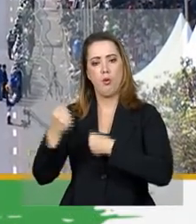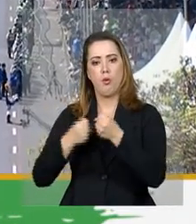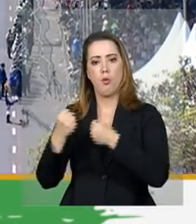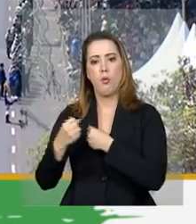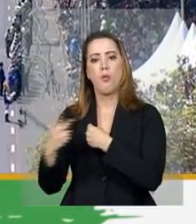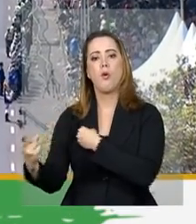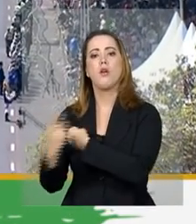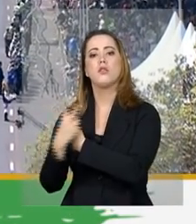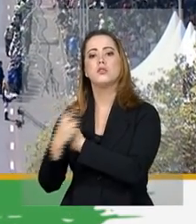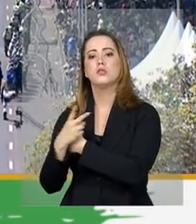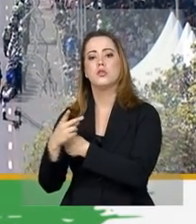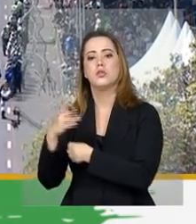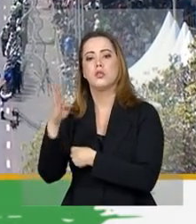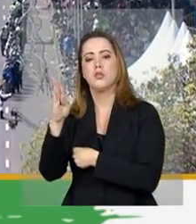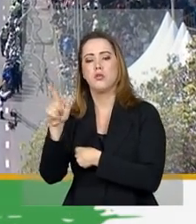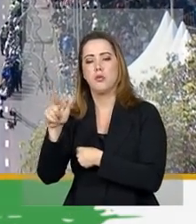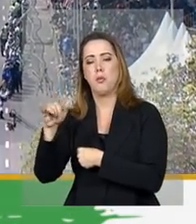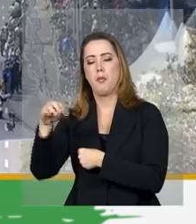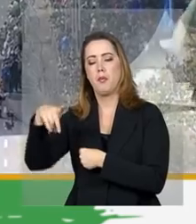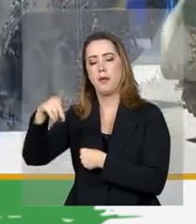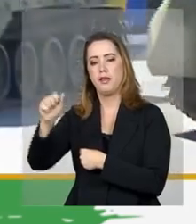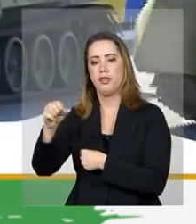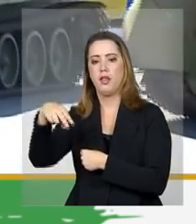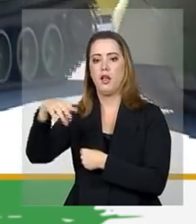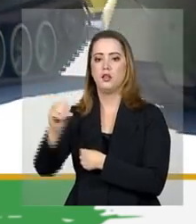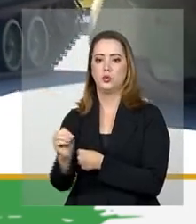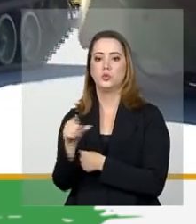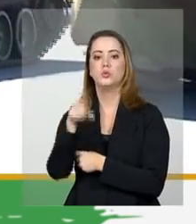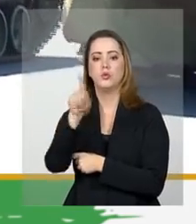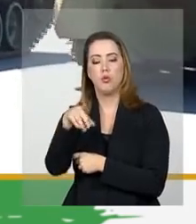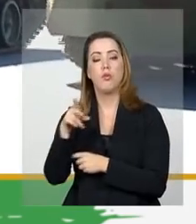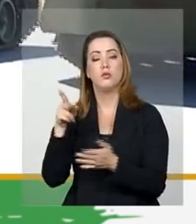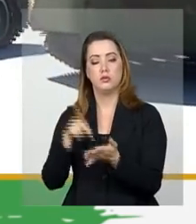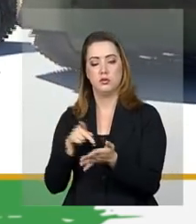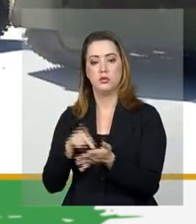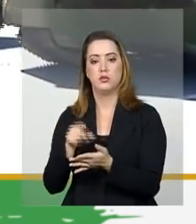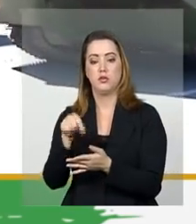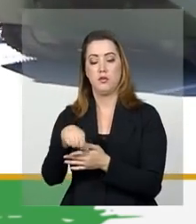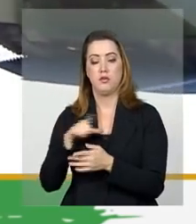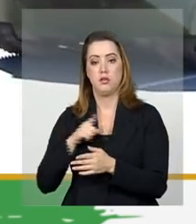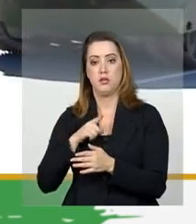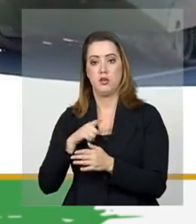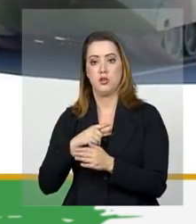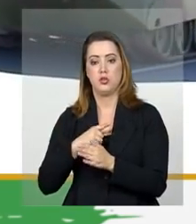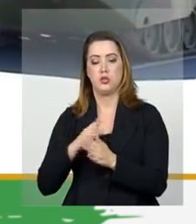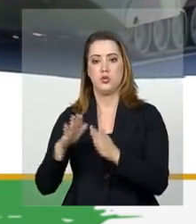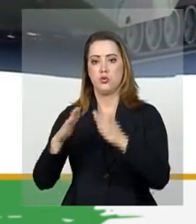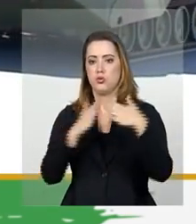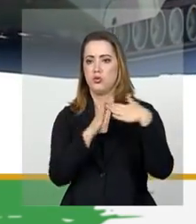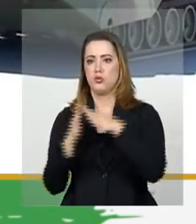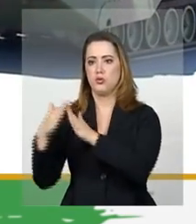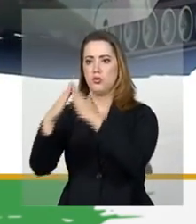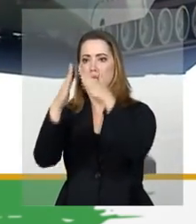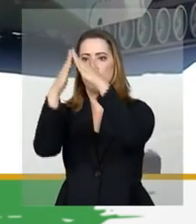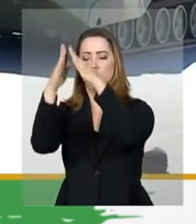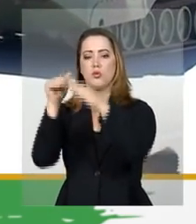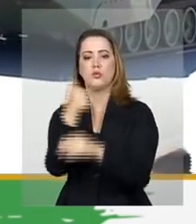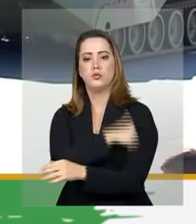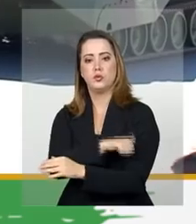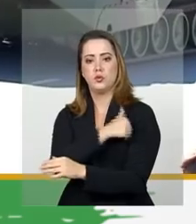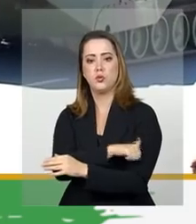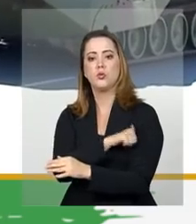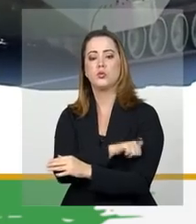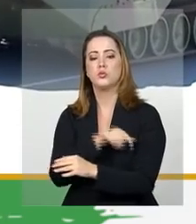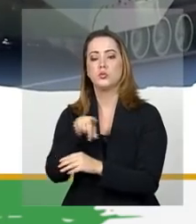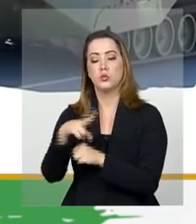da reocupação dos morros no Rio de Janeiro. É verdade, é bem verdade. É tanto o carro lagarto anfíbio, né, que é o Clanf, como tivemos